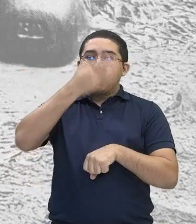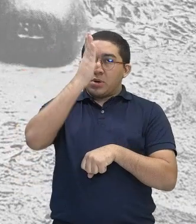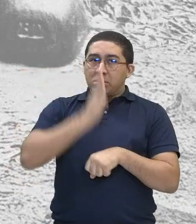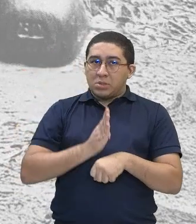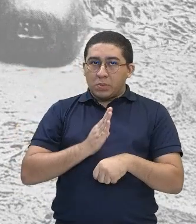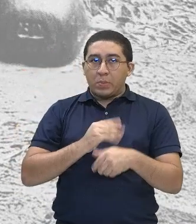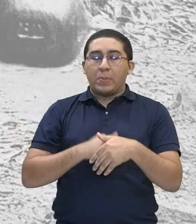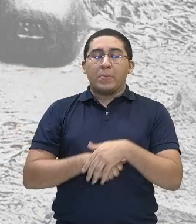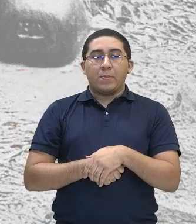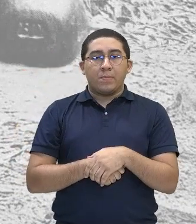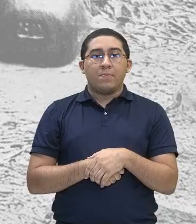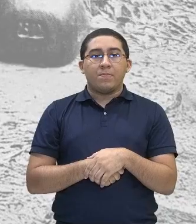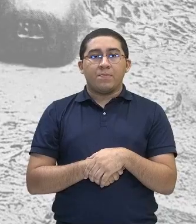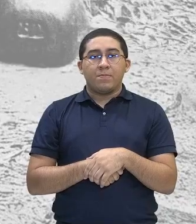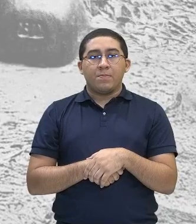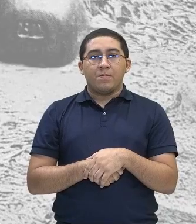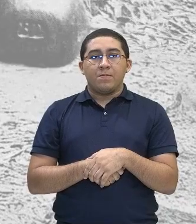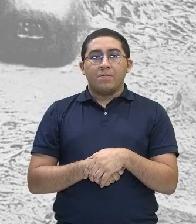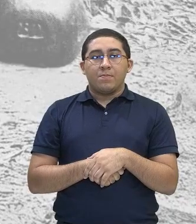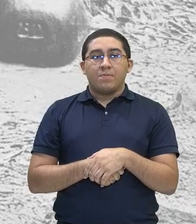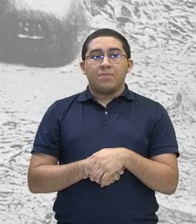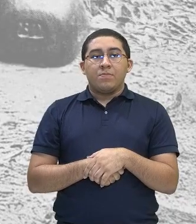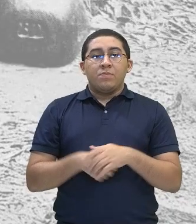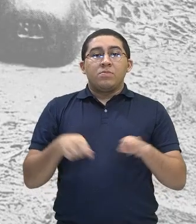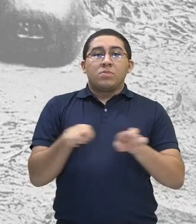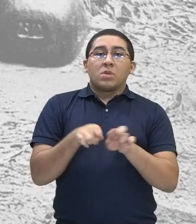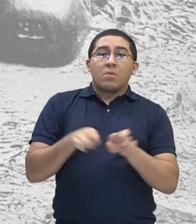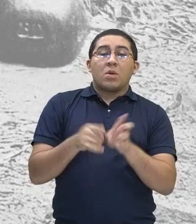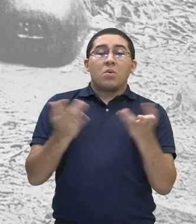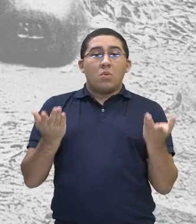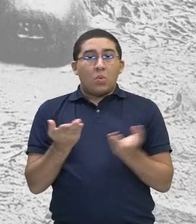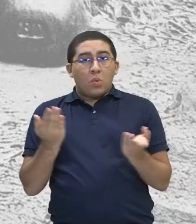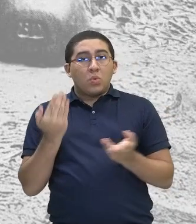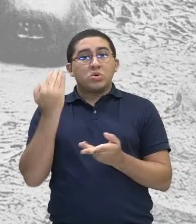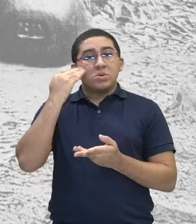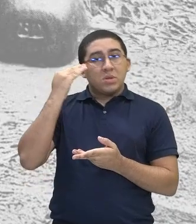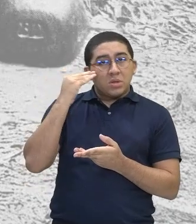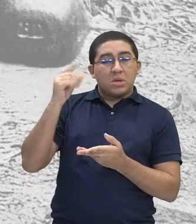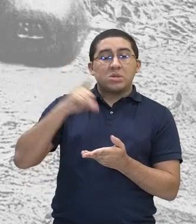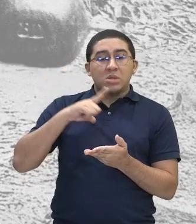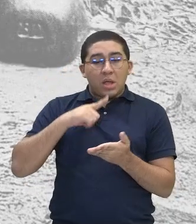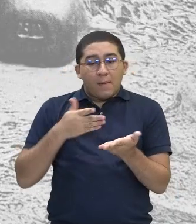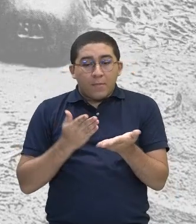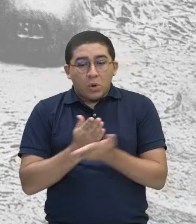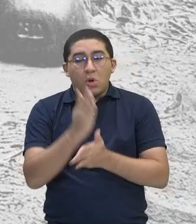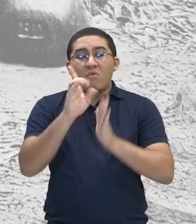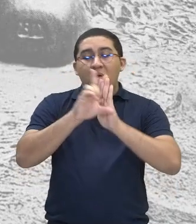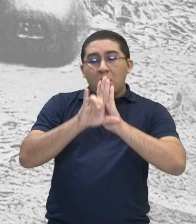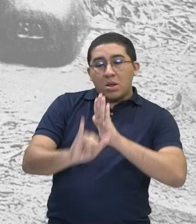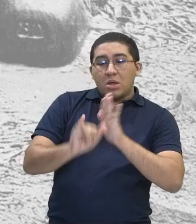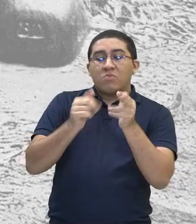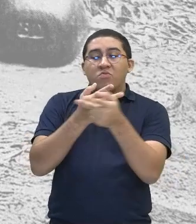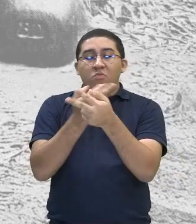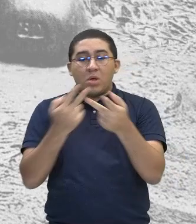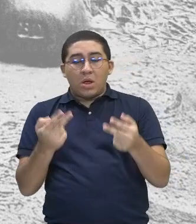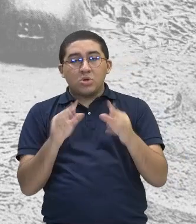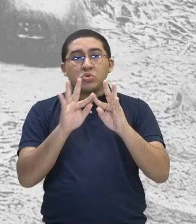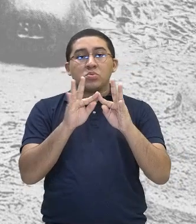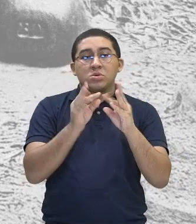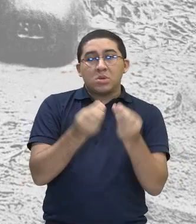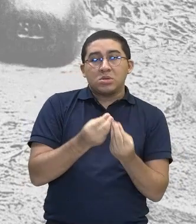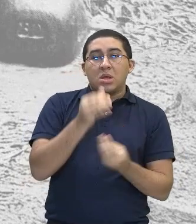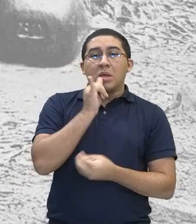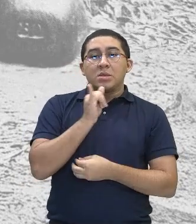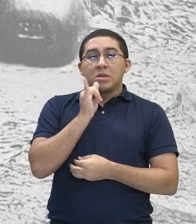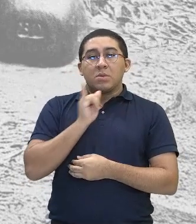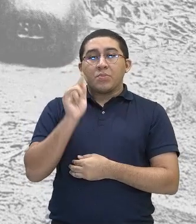esse patenteamento de compostos derivados de plantas medicinais, como aí o Ayahuasca